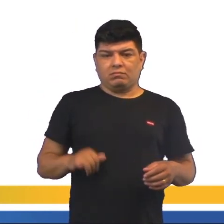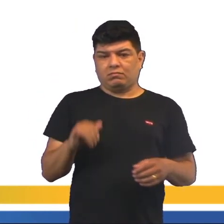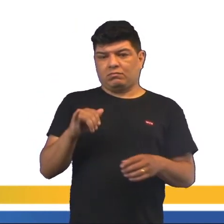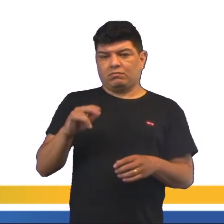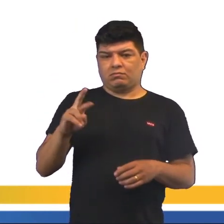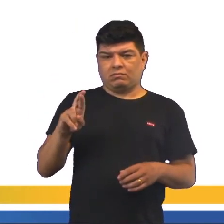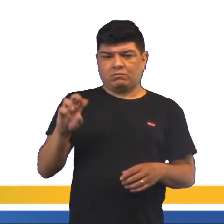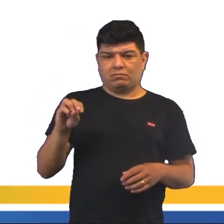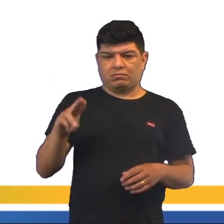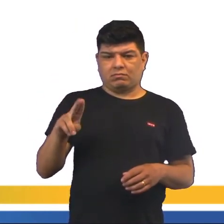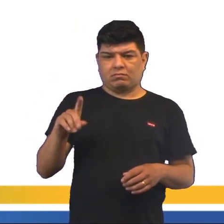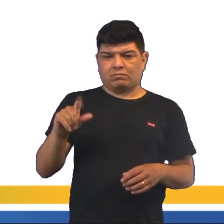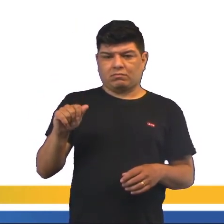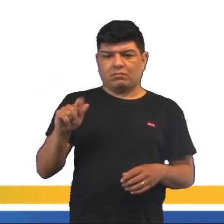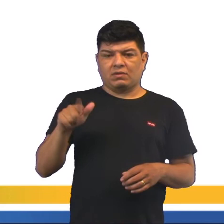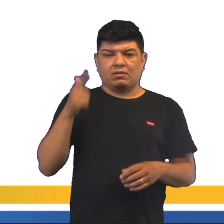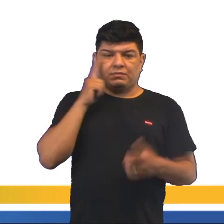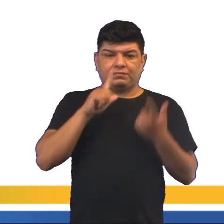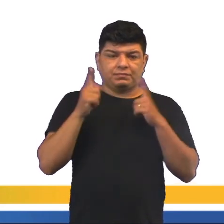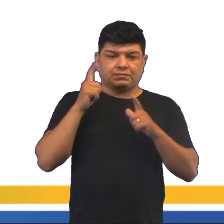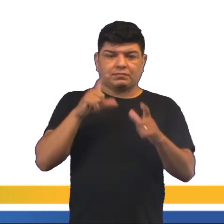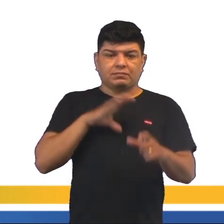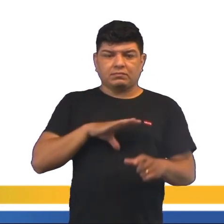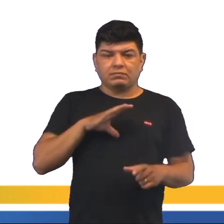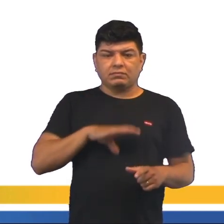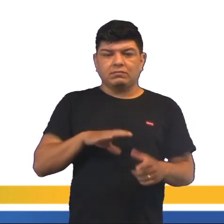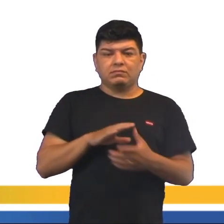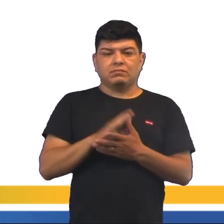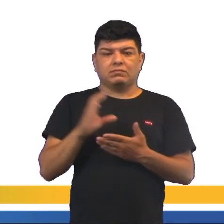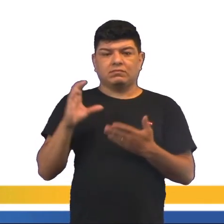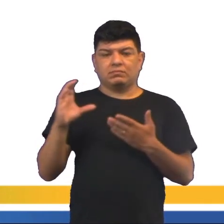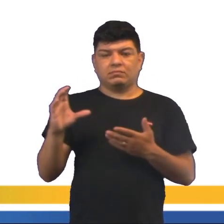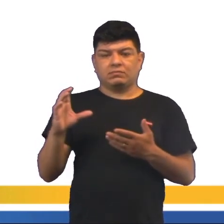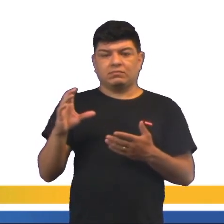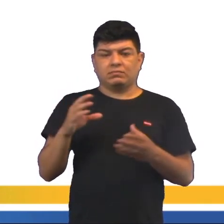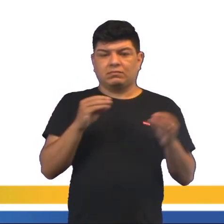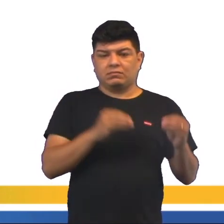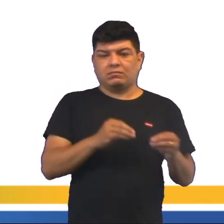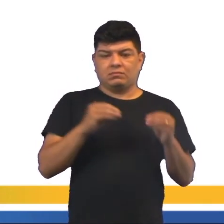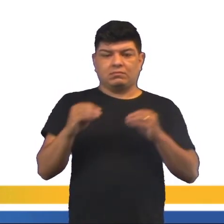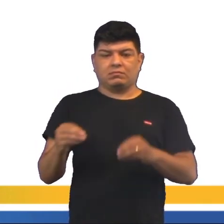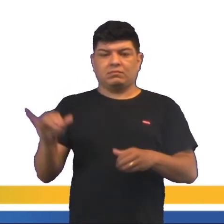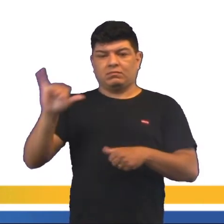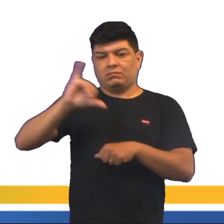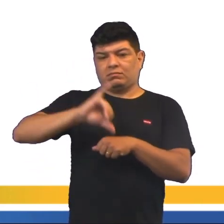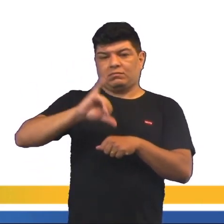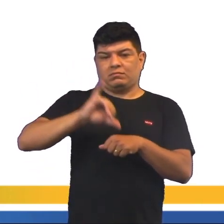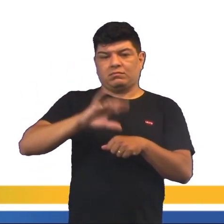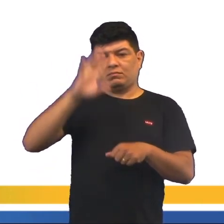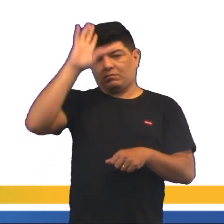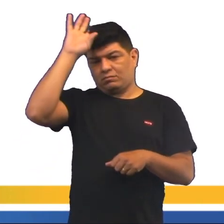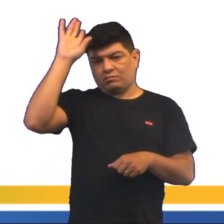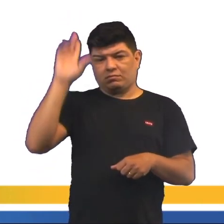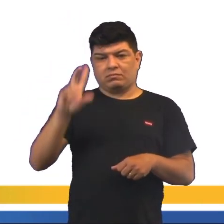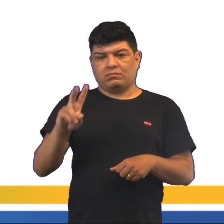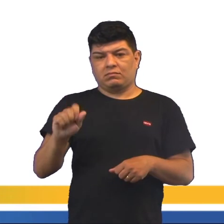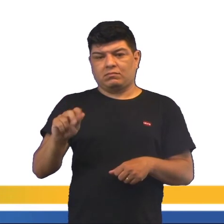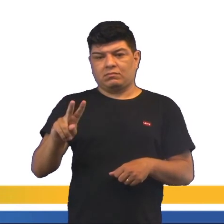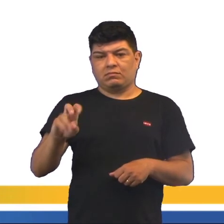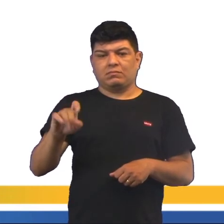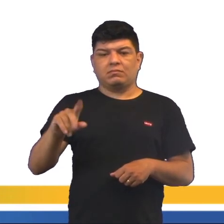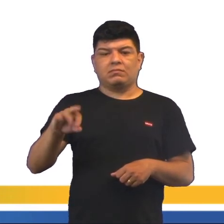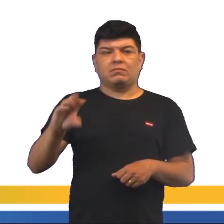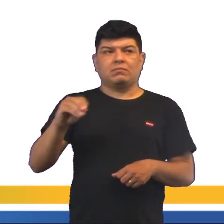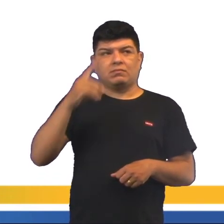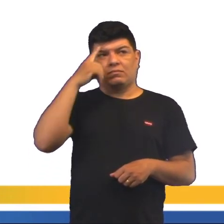imperador Rômulo Augusto após a conquista da cidade pelos Érulos. Letra C, a transferência da capital de Roma para